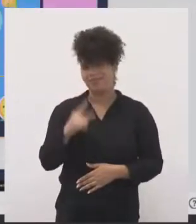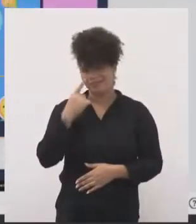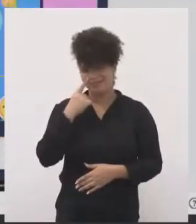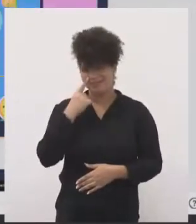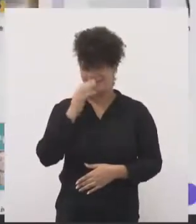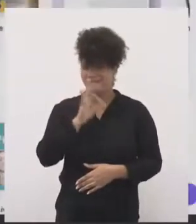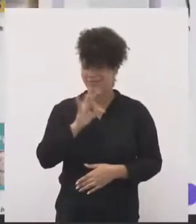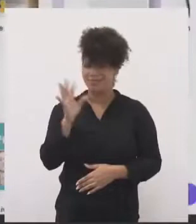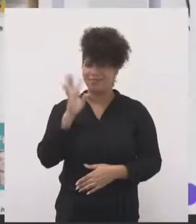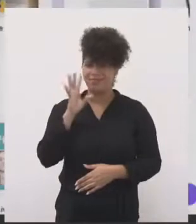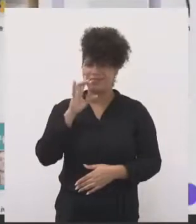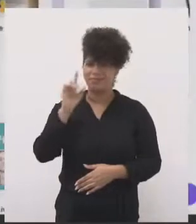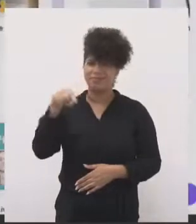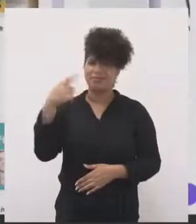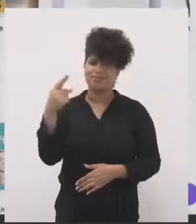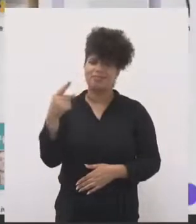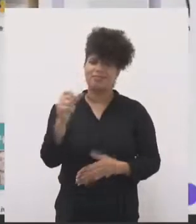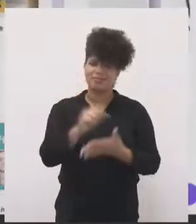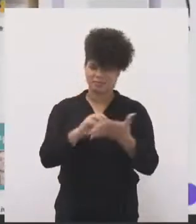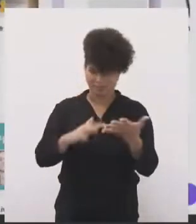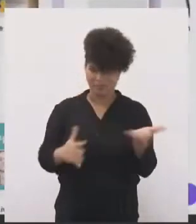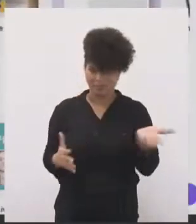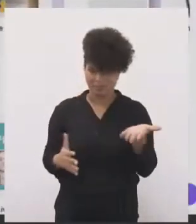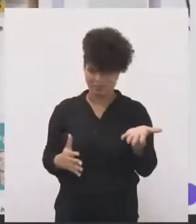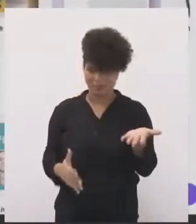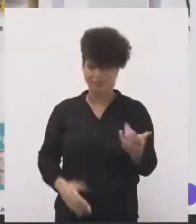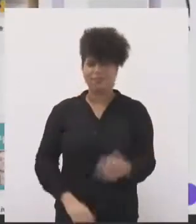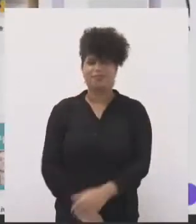Beleza? Vamos partir para a próxima atividade?